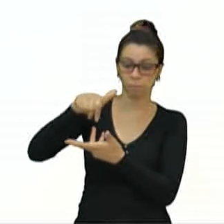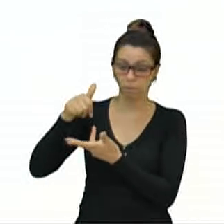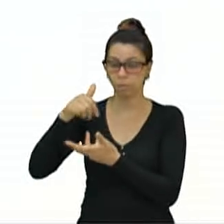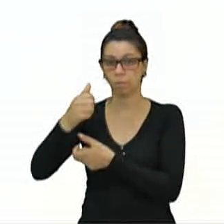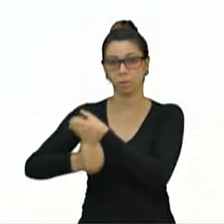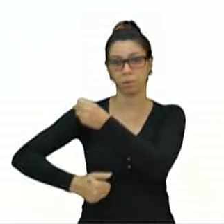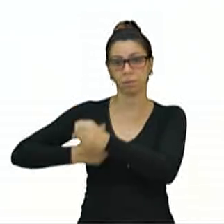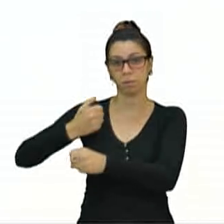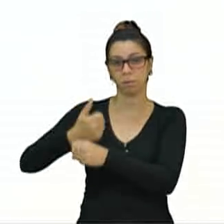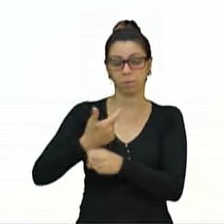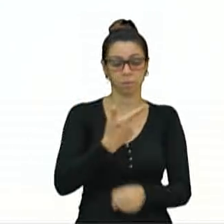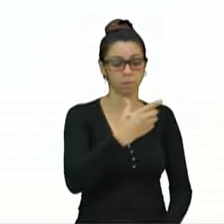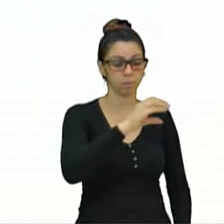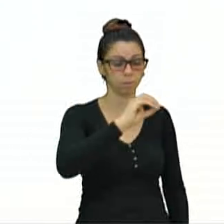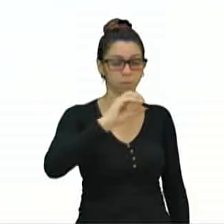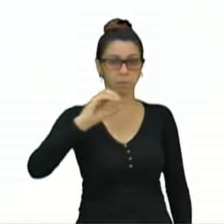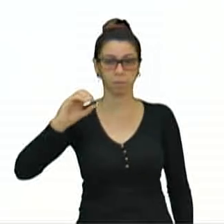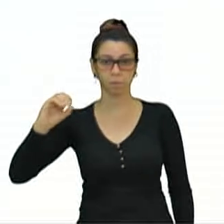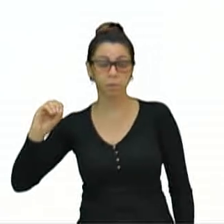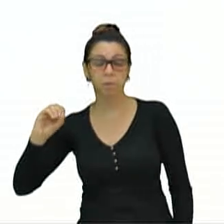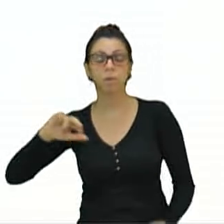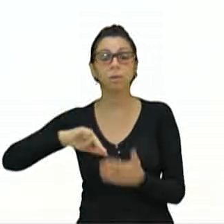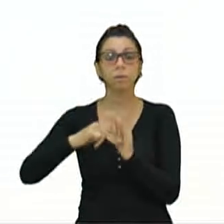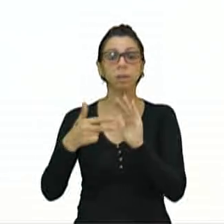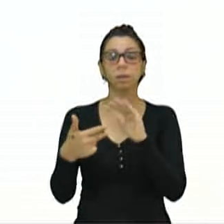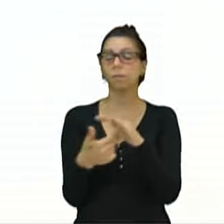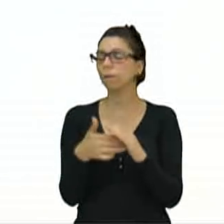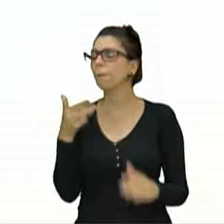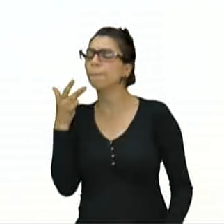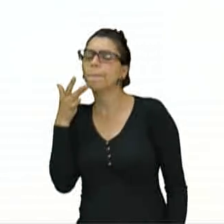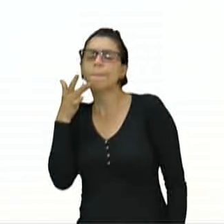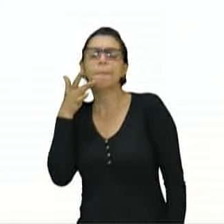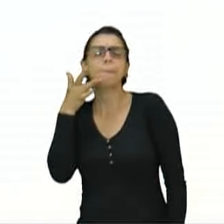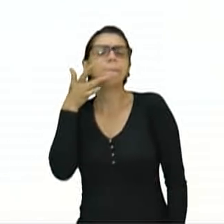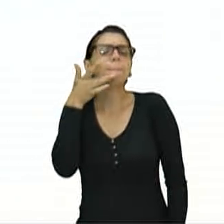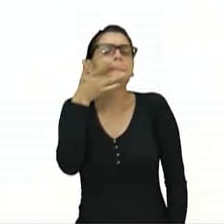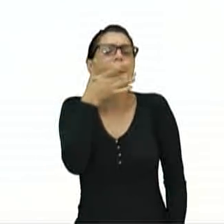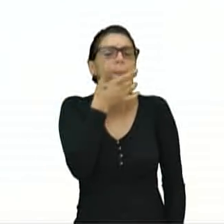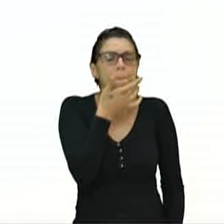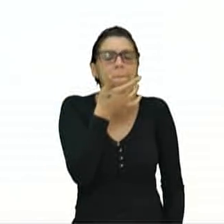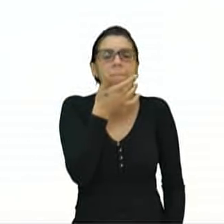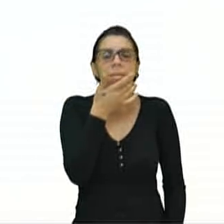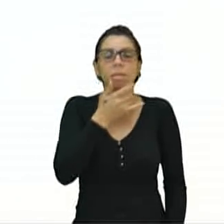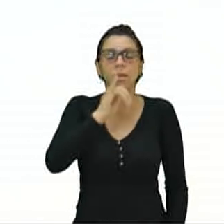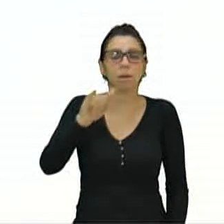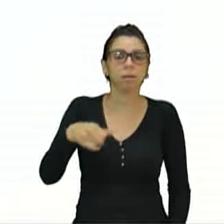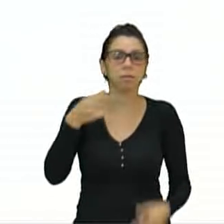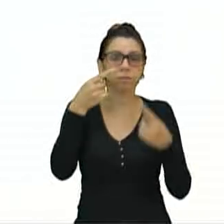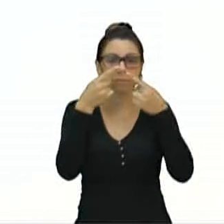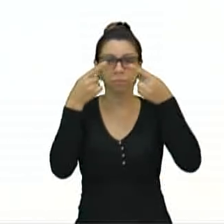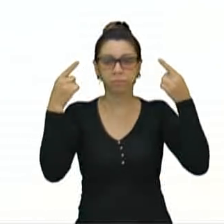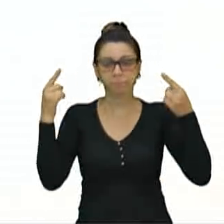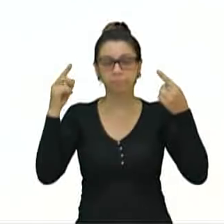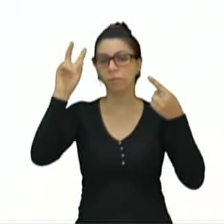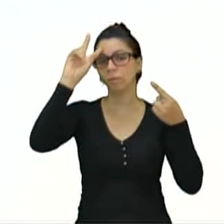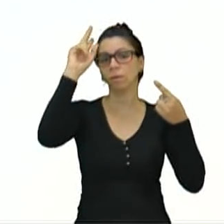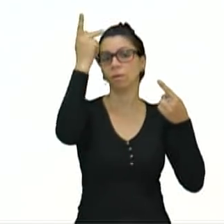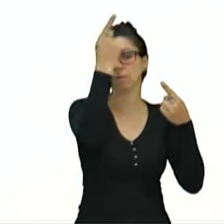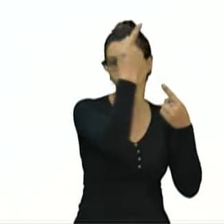significa saboroso em japonês e representa o que o sentido traduz para o